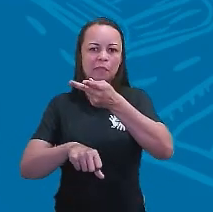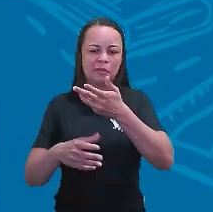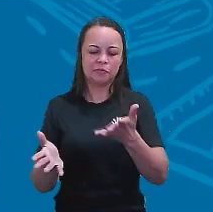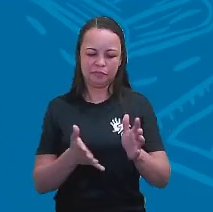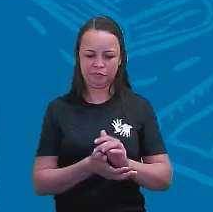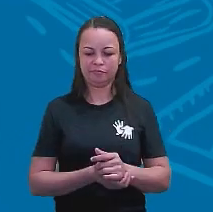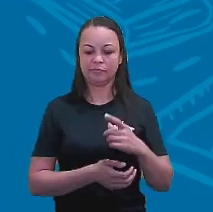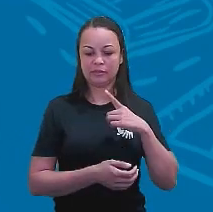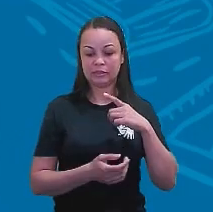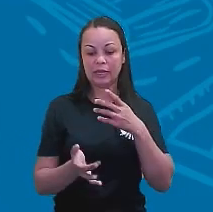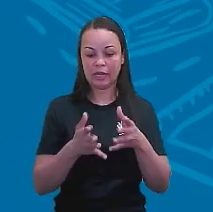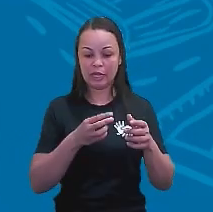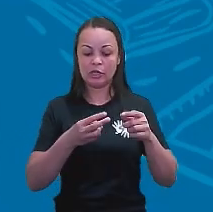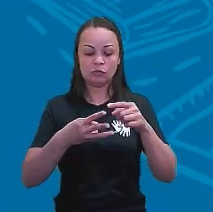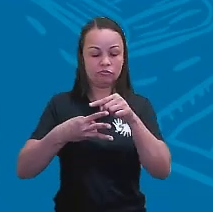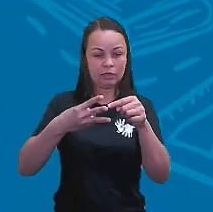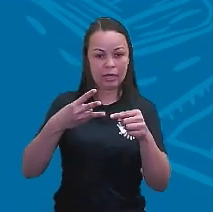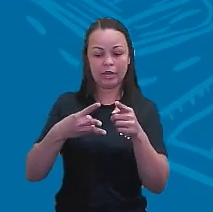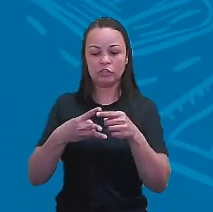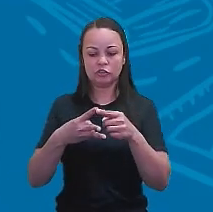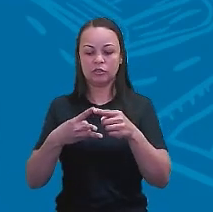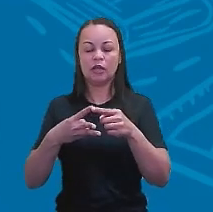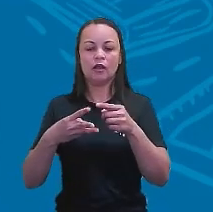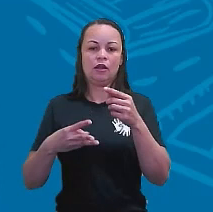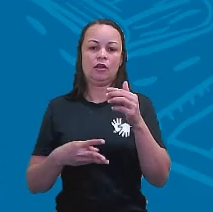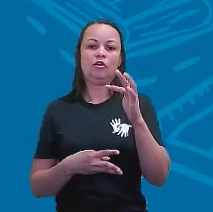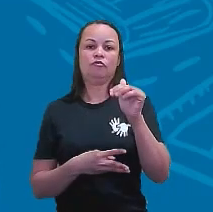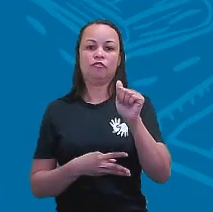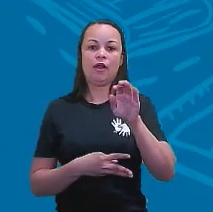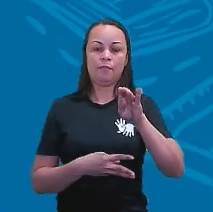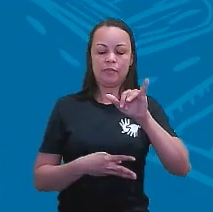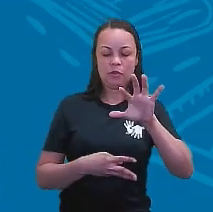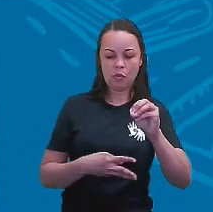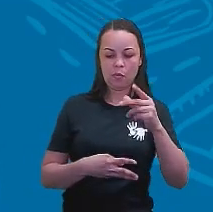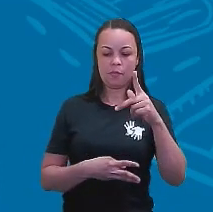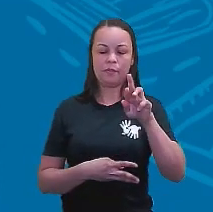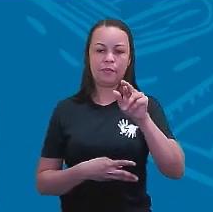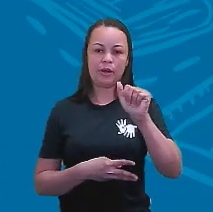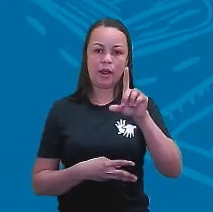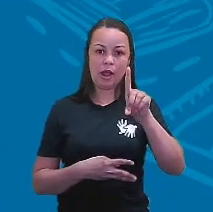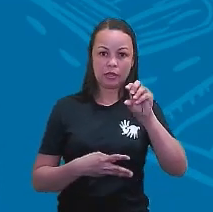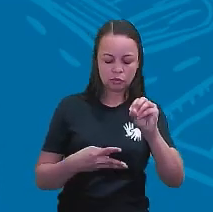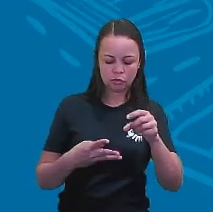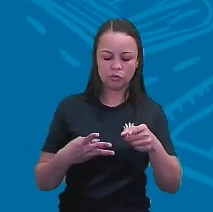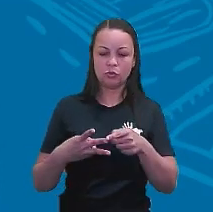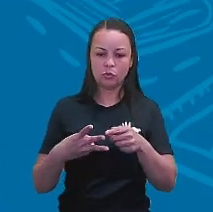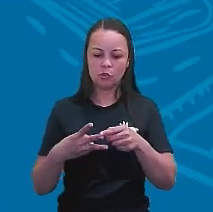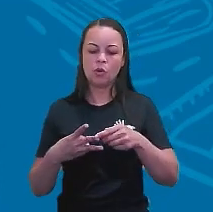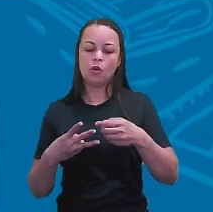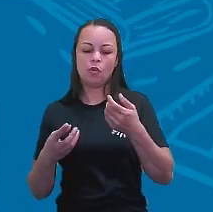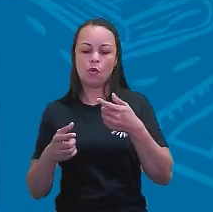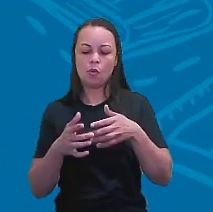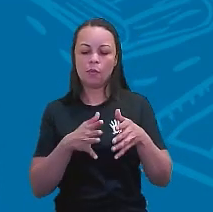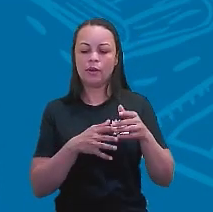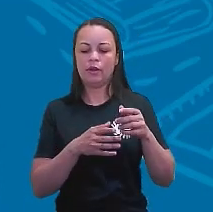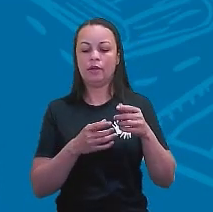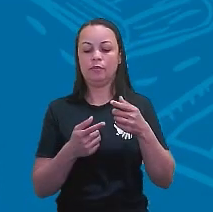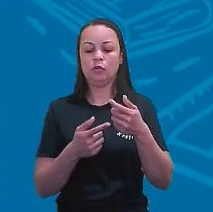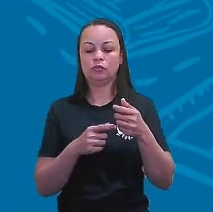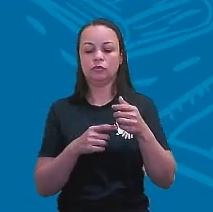Prado, também o Prêmio Especial da Academia Pernambucana de Letras e o Prêmio Coelho Neto. Então foram